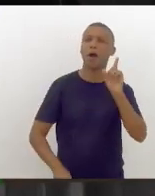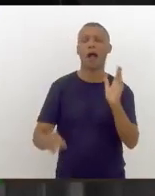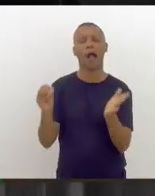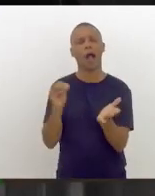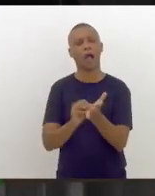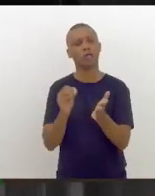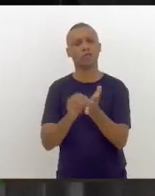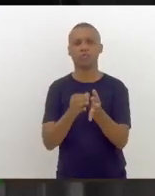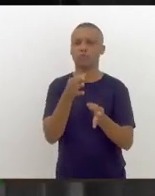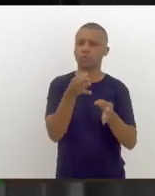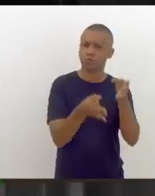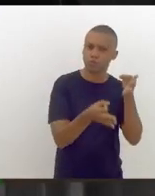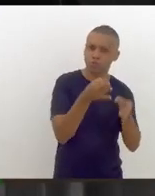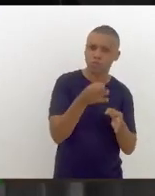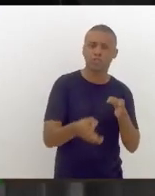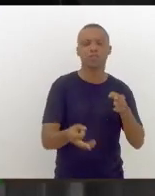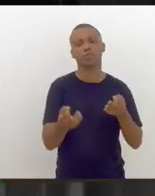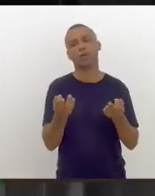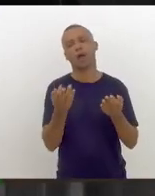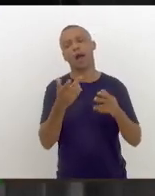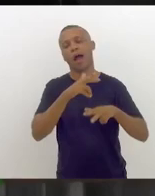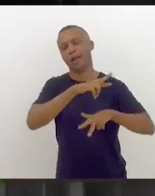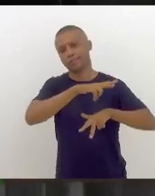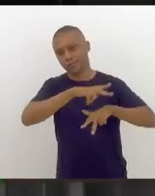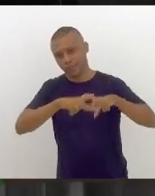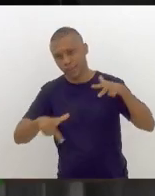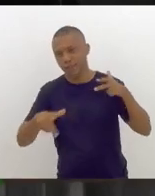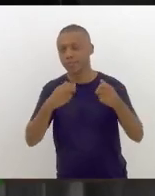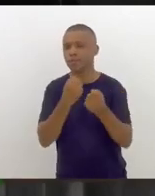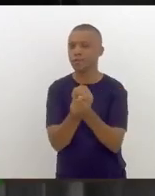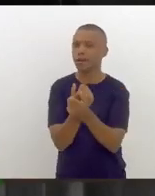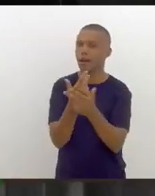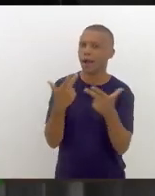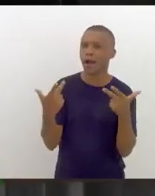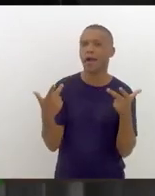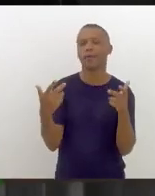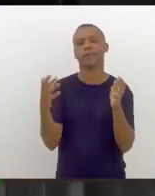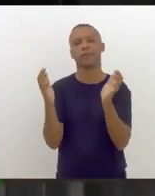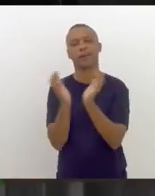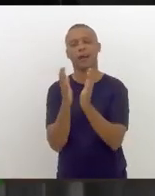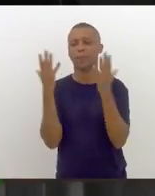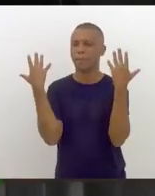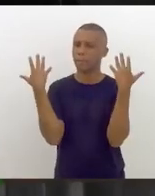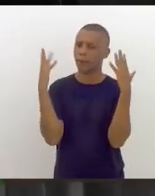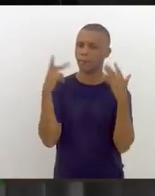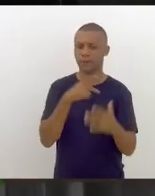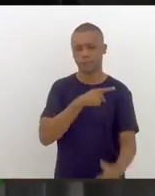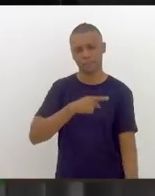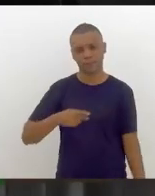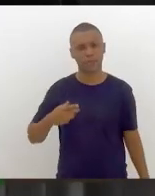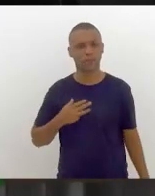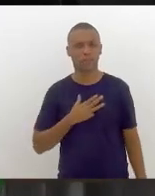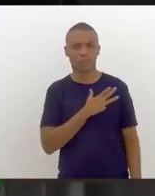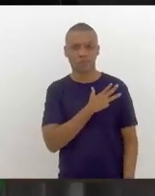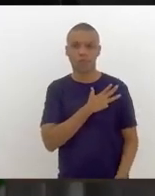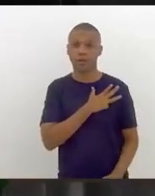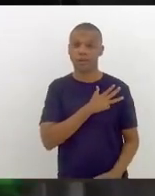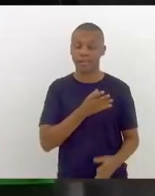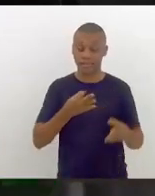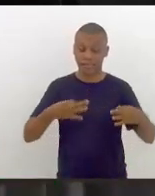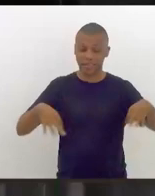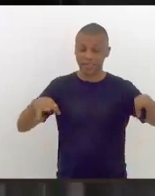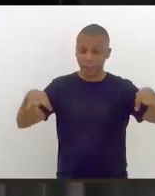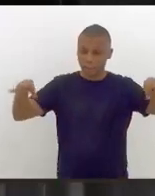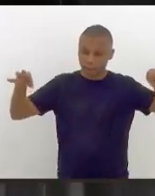as desigualdades de gênero Racing clássico Parabéns Presidente Luiz Inácio Lula da Silva e essa bandeira